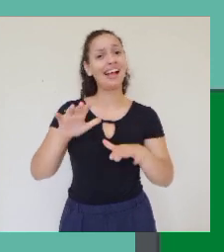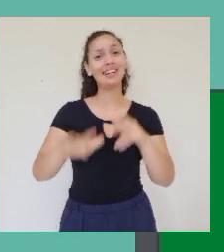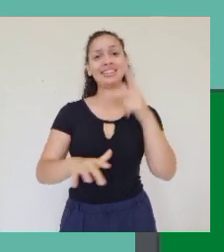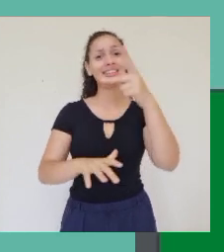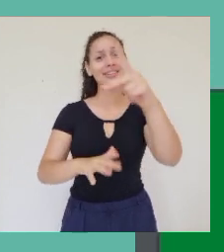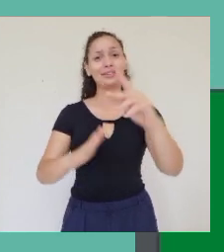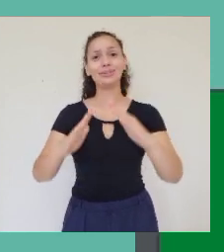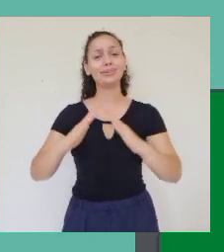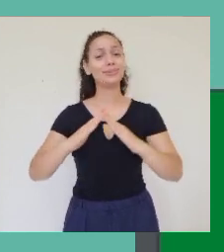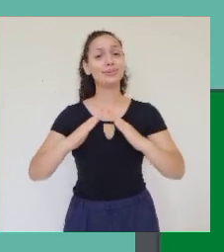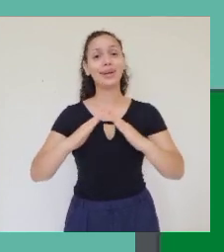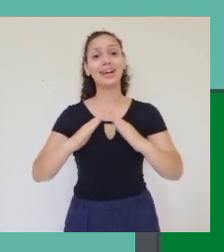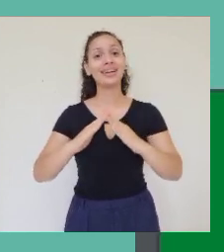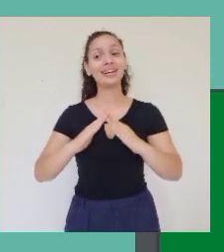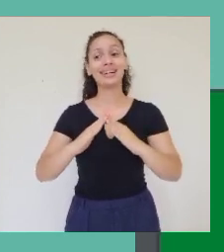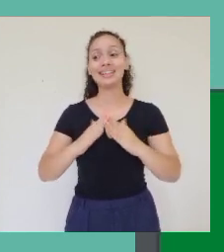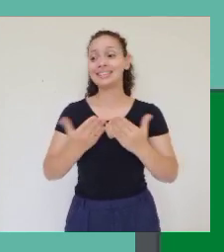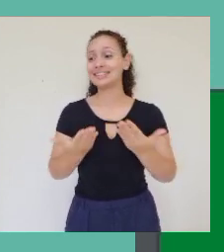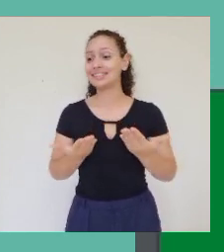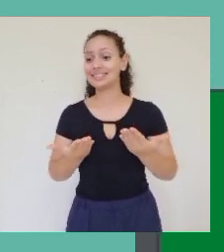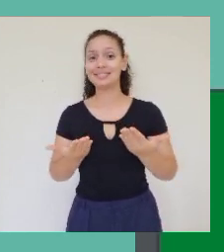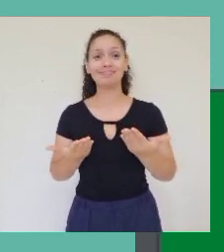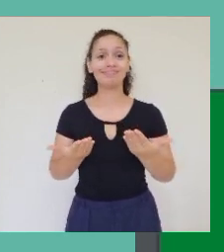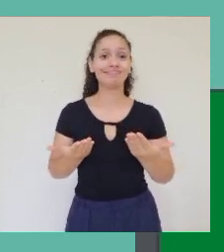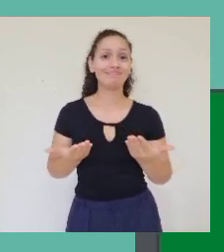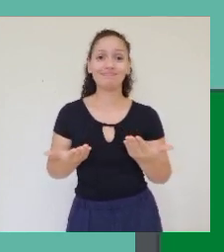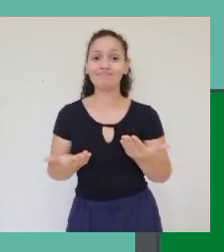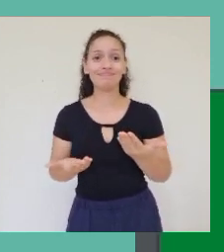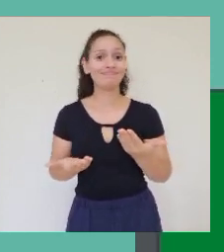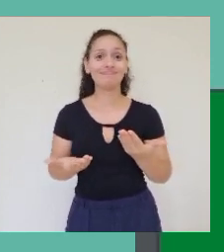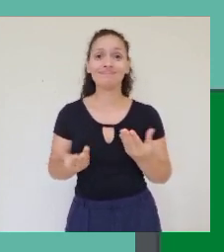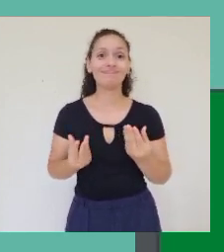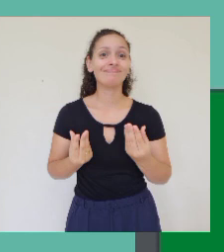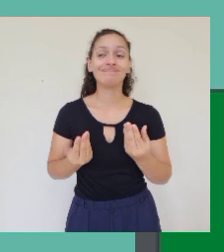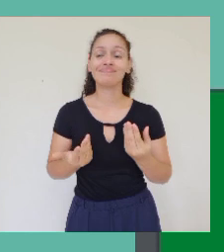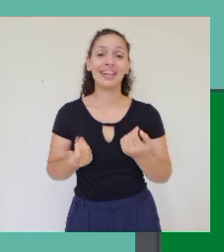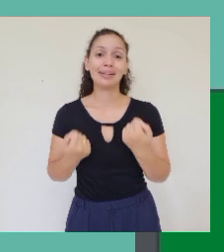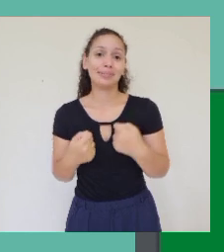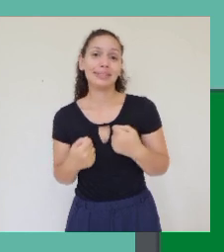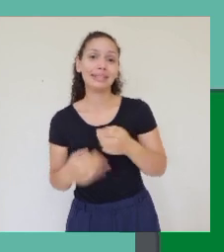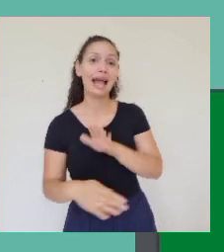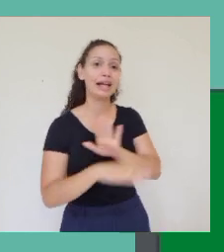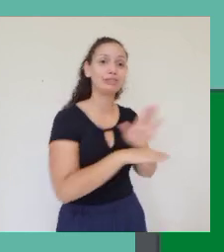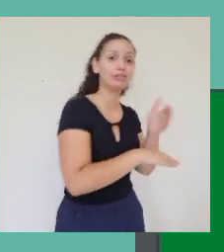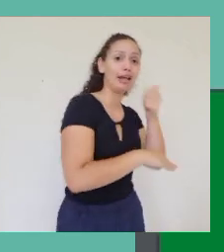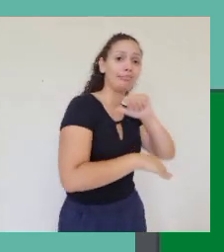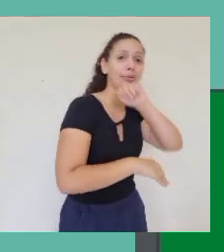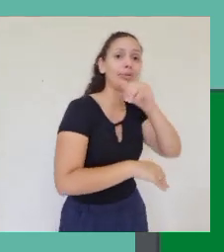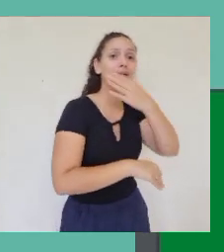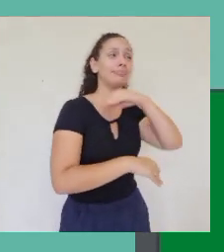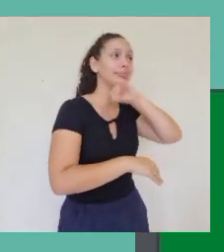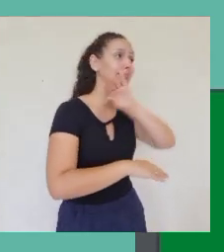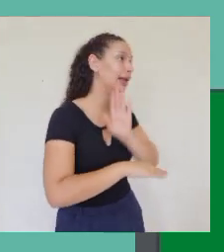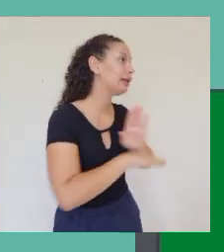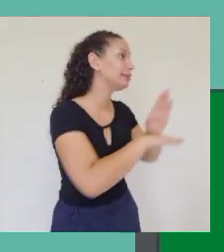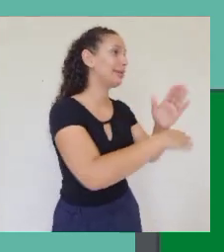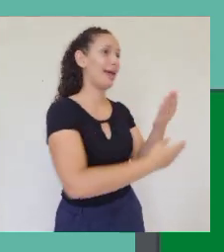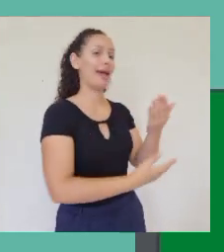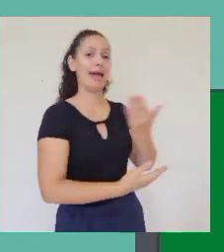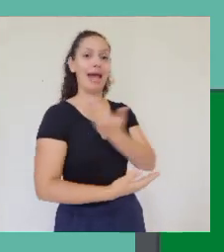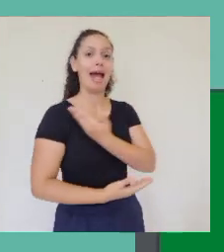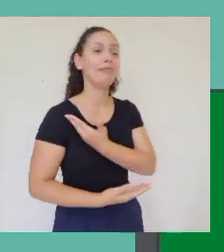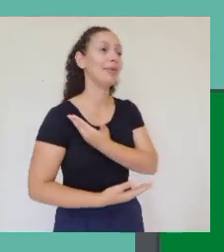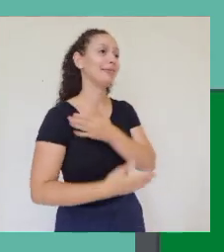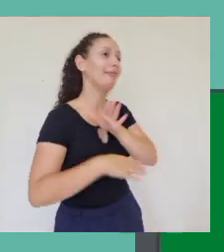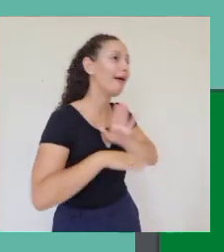tem que toda hora estar prestando auxílio aos seus pais, seus familiares, né, ou seus amigos,